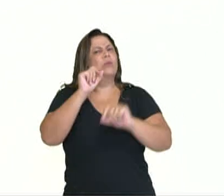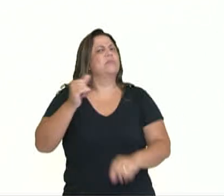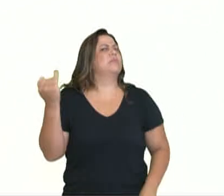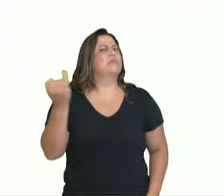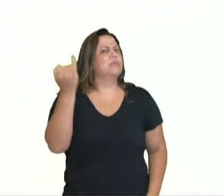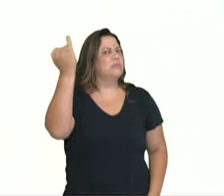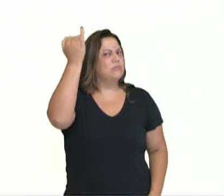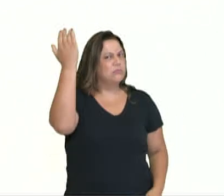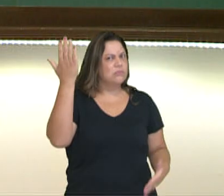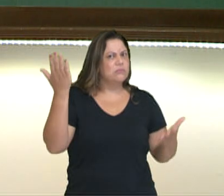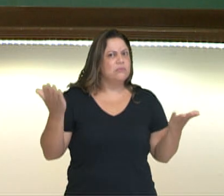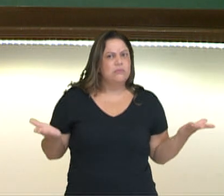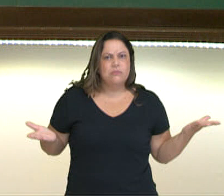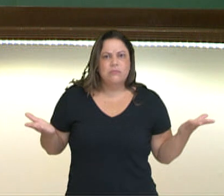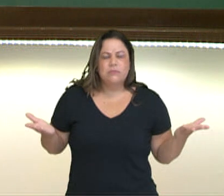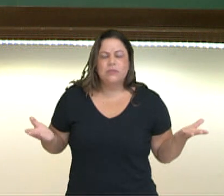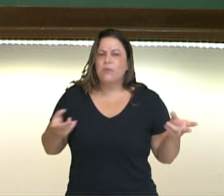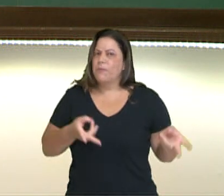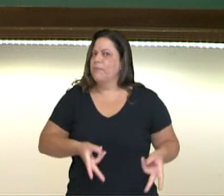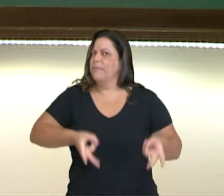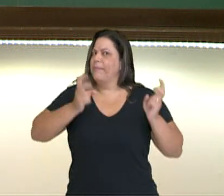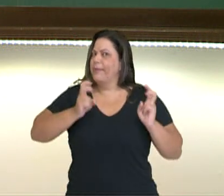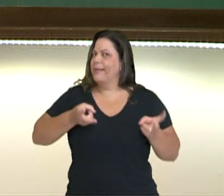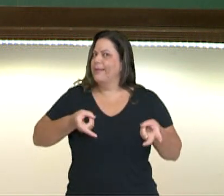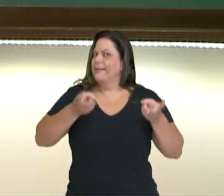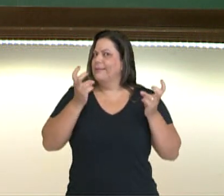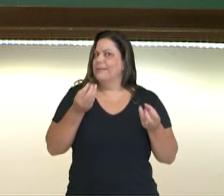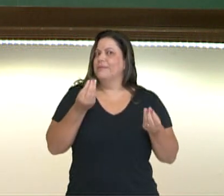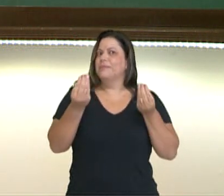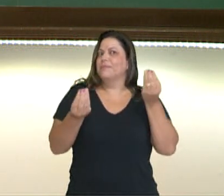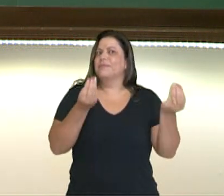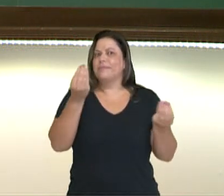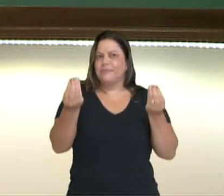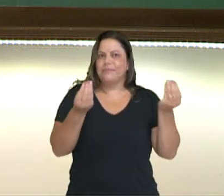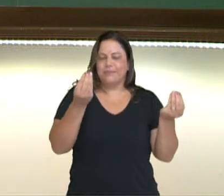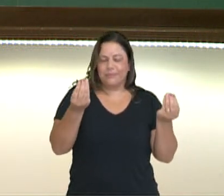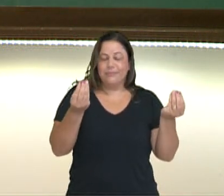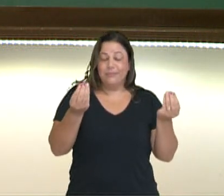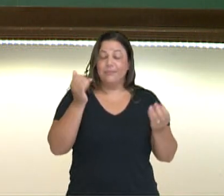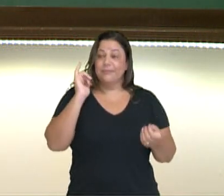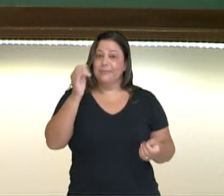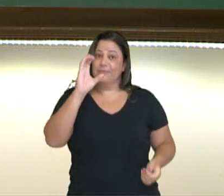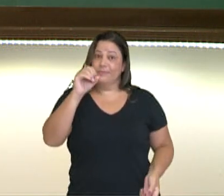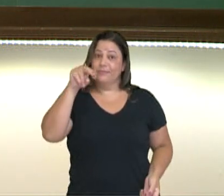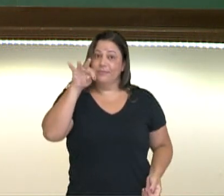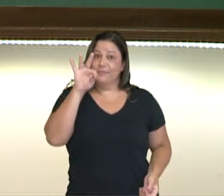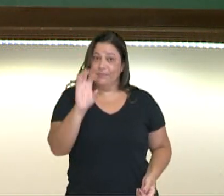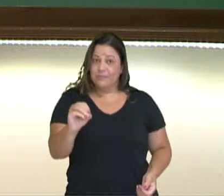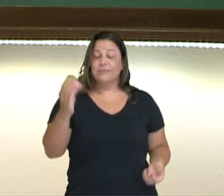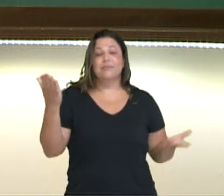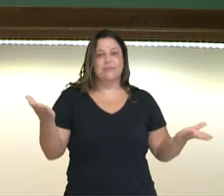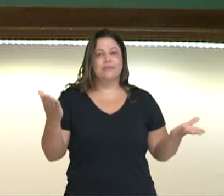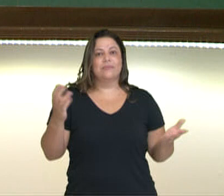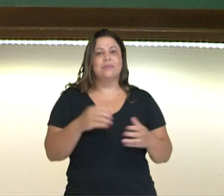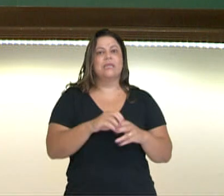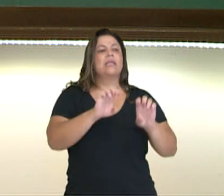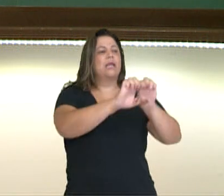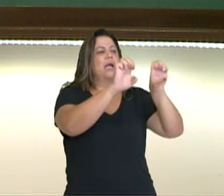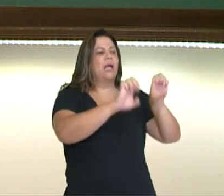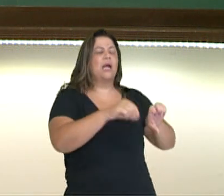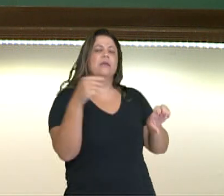da narrativa? Você perceber que, como a gente está trabalhando com um conto, nós temos a estrutura